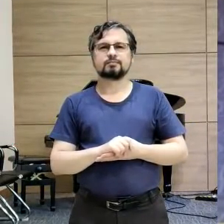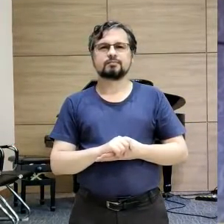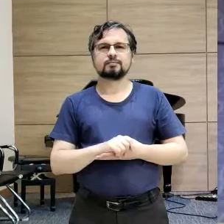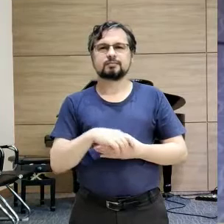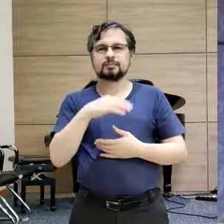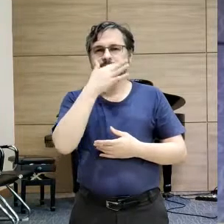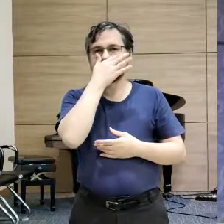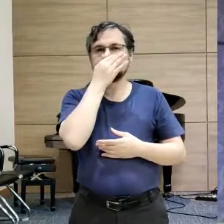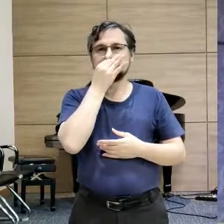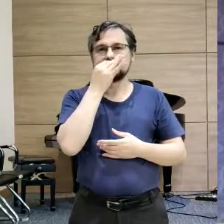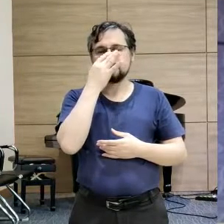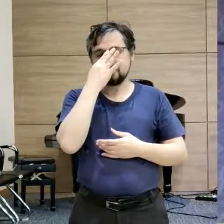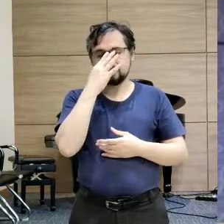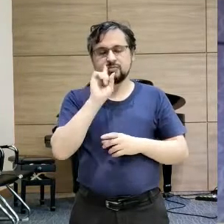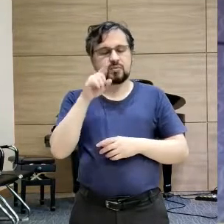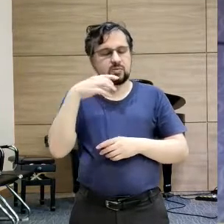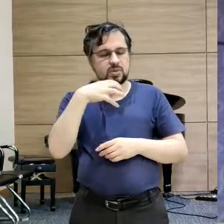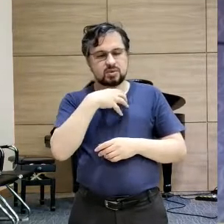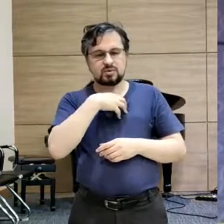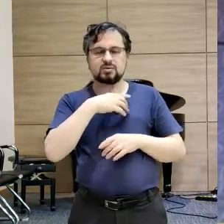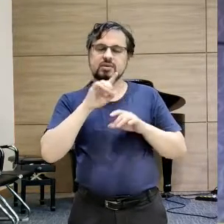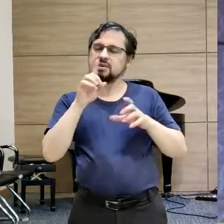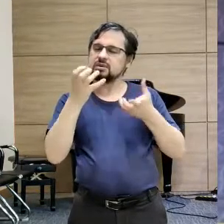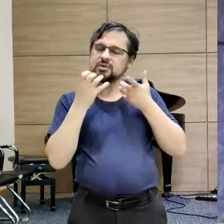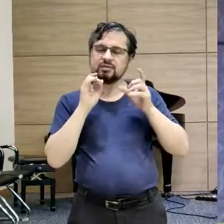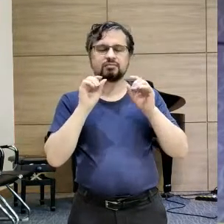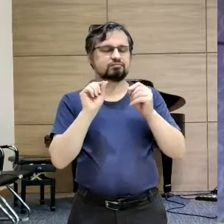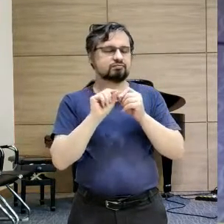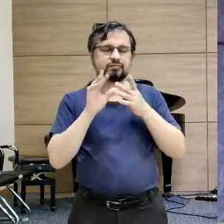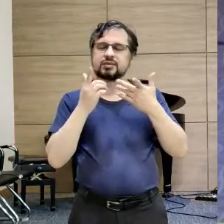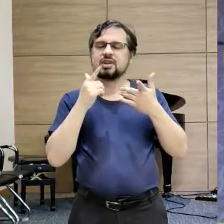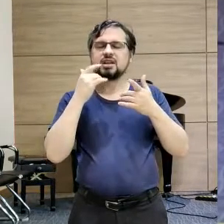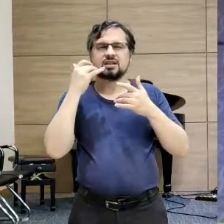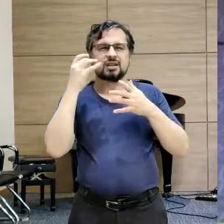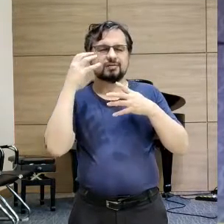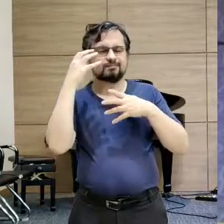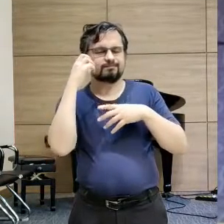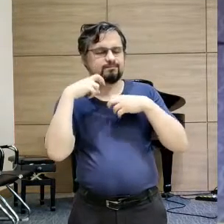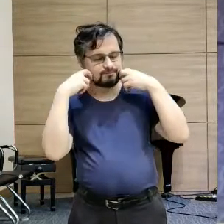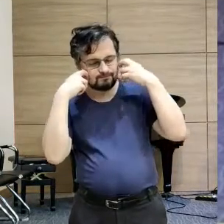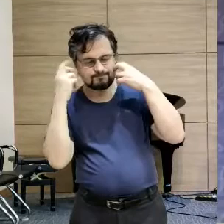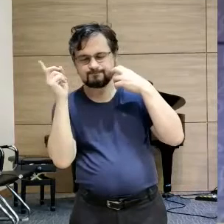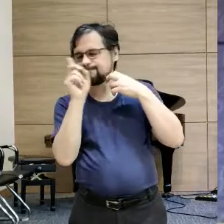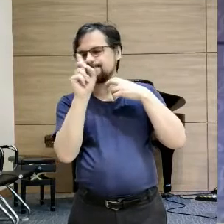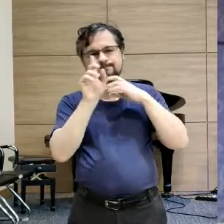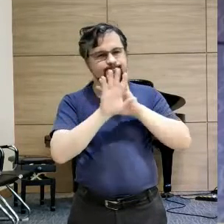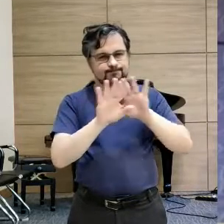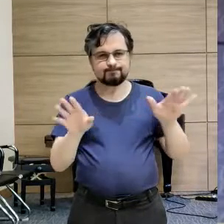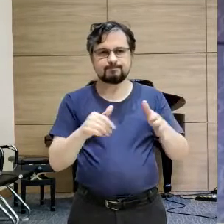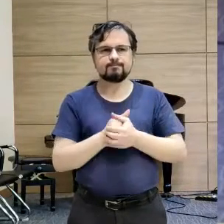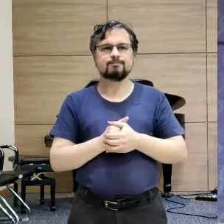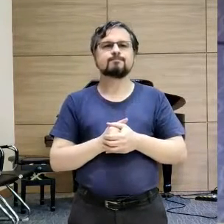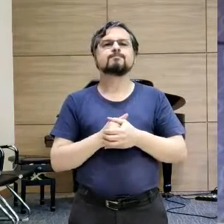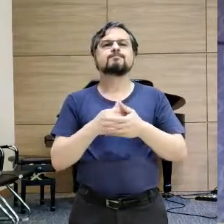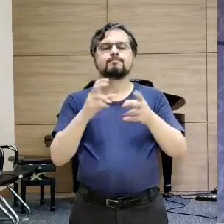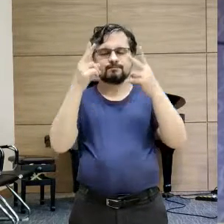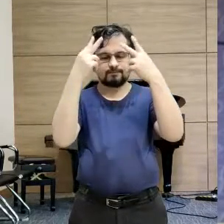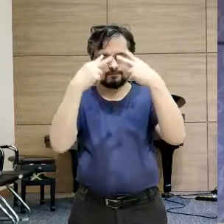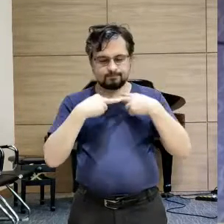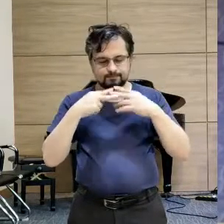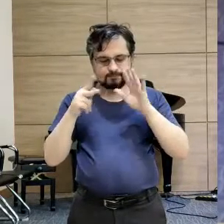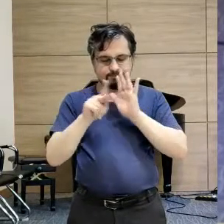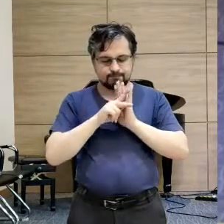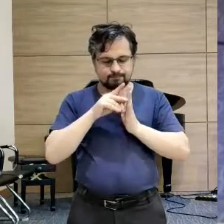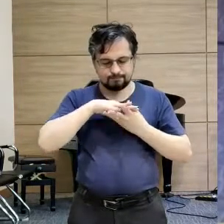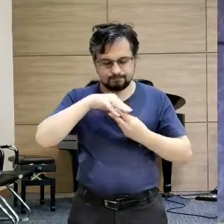Ou, da outra maneira que você desejar ficar, sem constrangimento nenhum. Eu gostaria que você olhasse para a sua alma